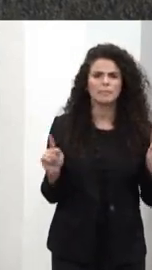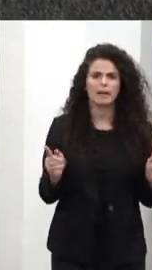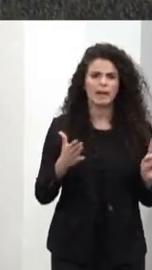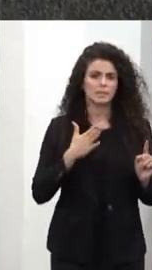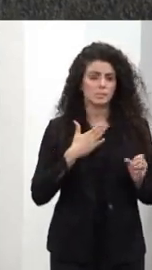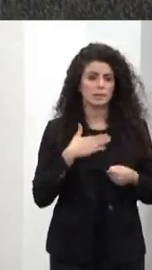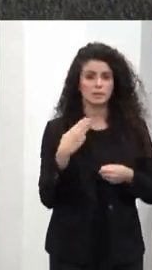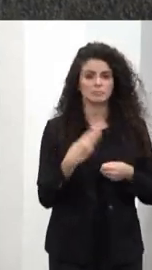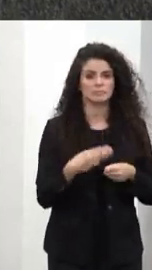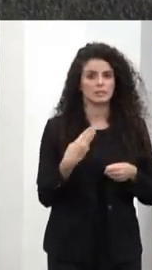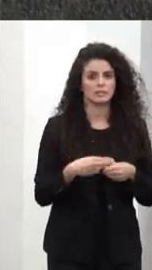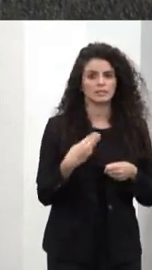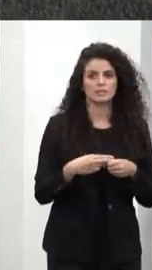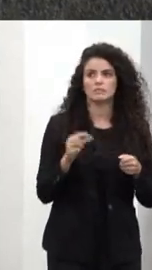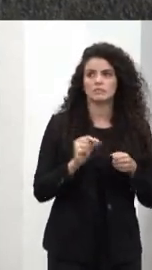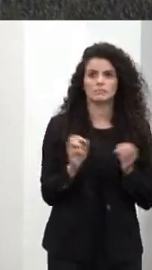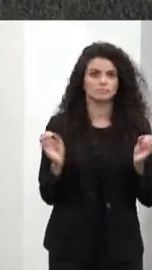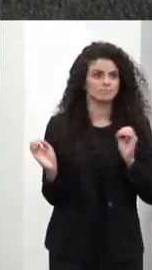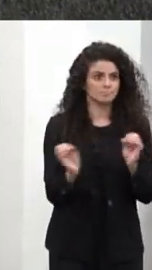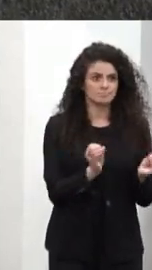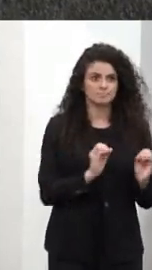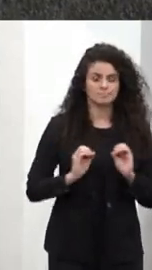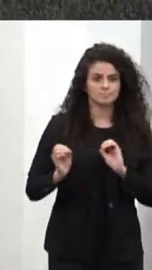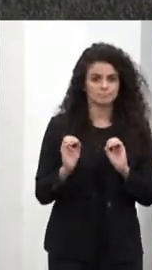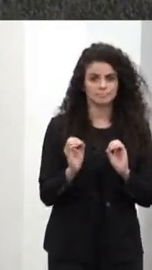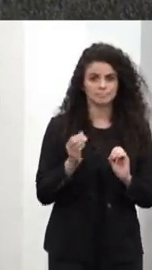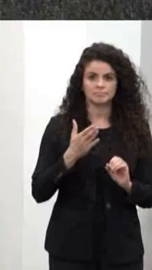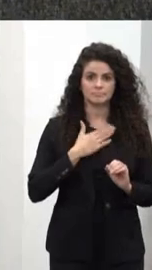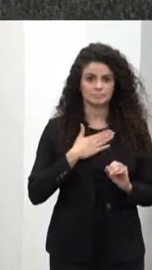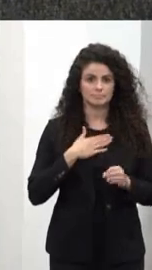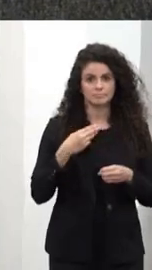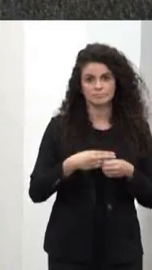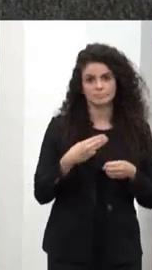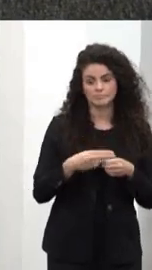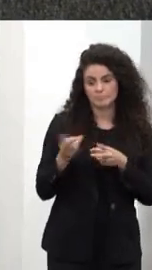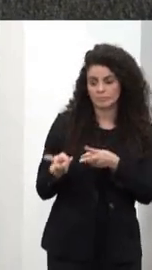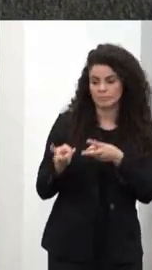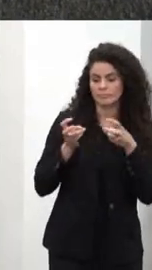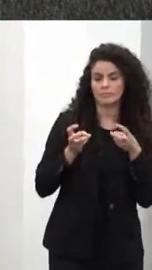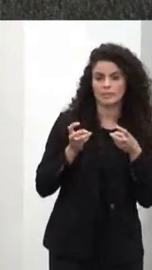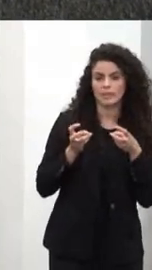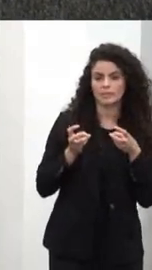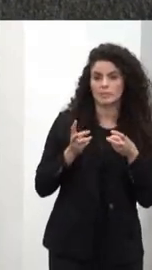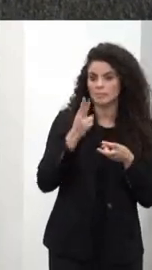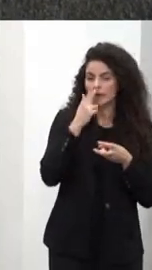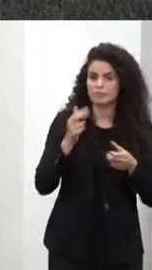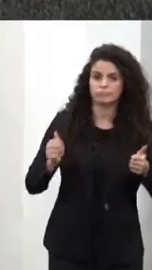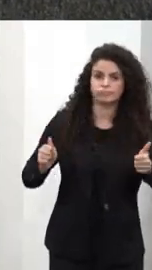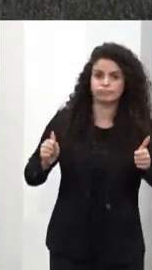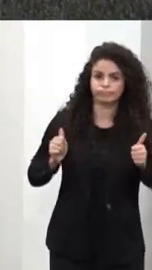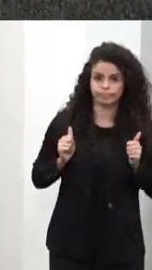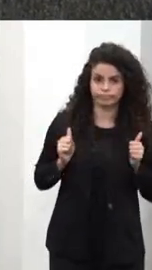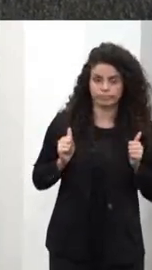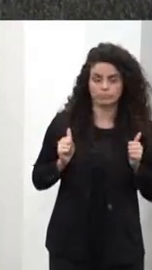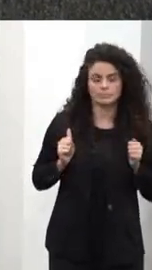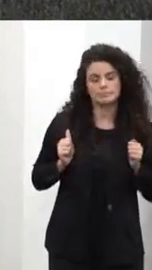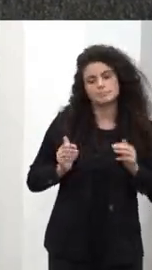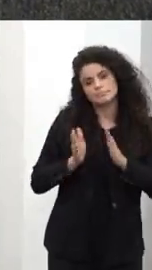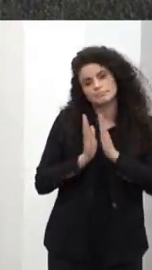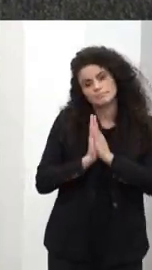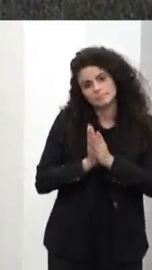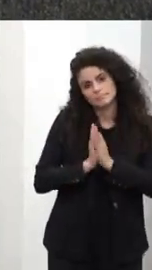Município ninguém tá fazendo nada no meu Município Eu percebo que ninguém tá fazendo nada então por favor